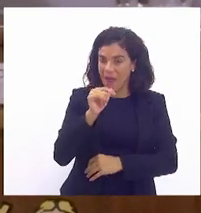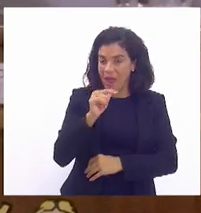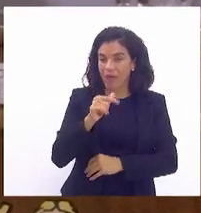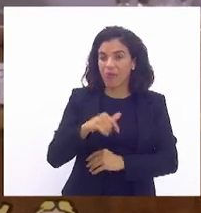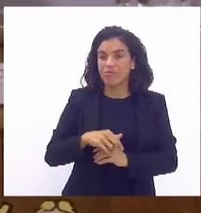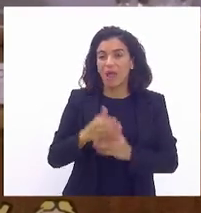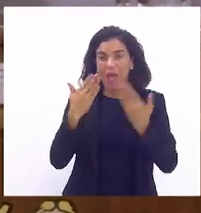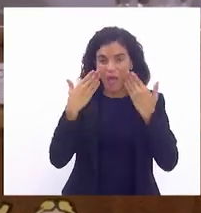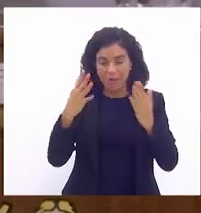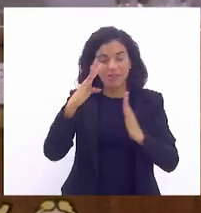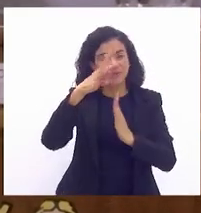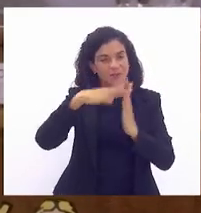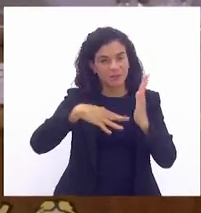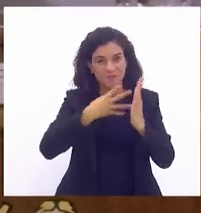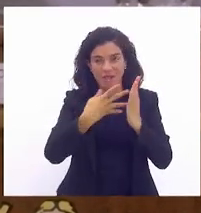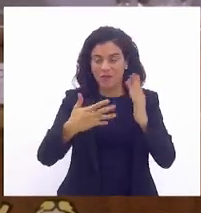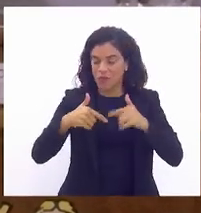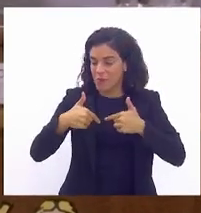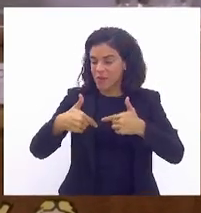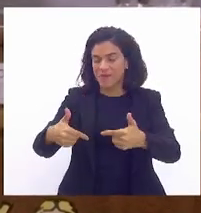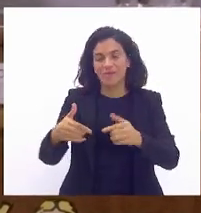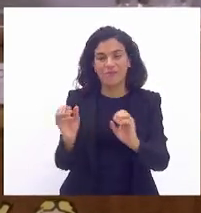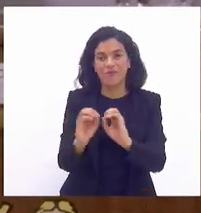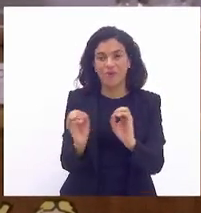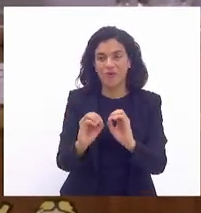plano, não efetivou o plano.